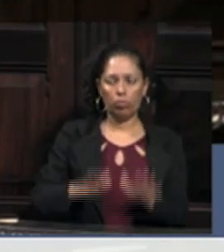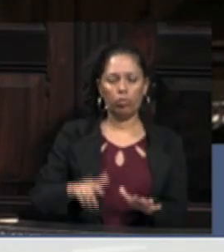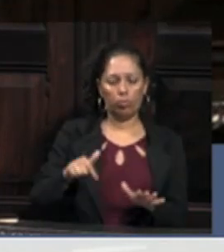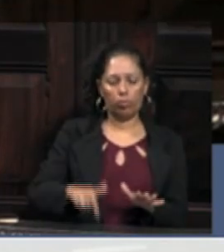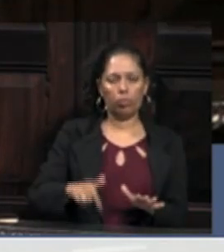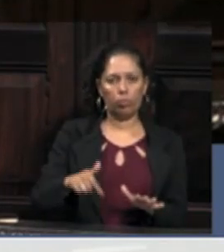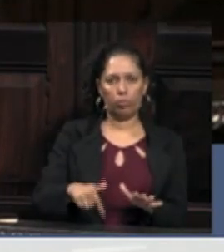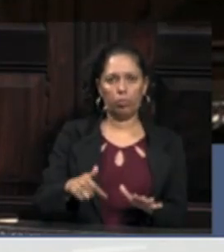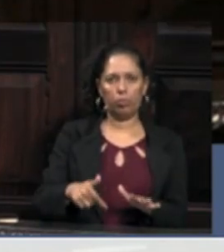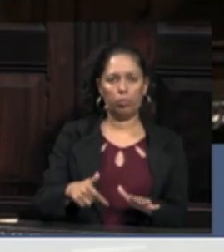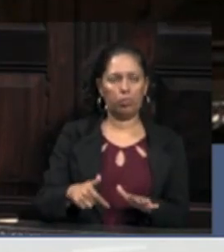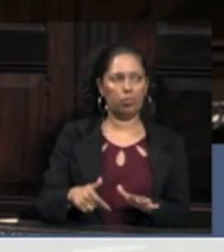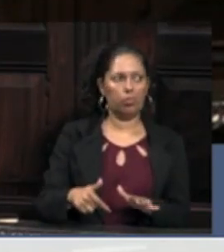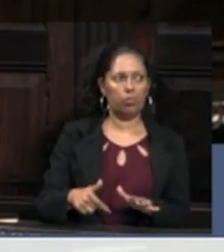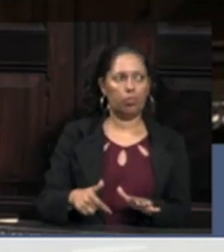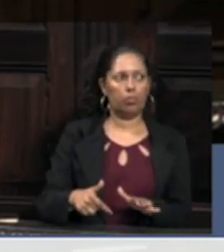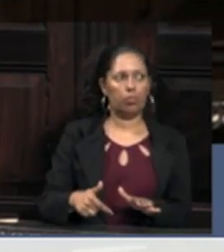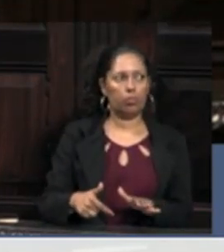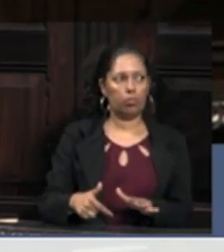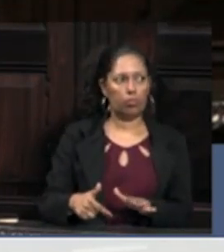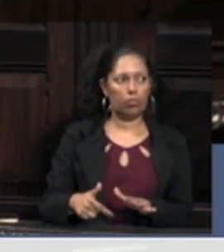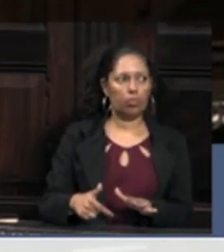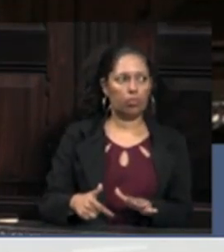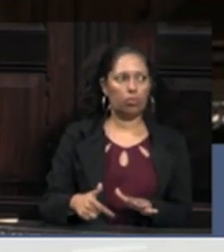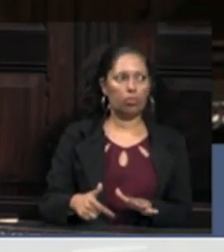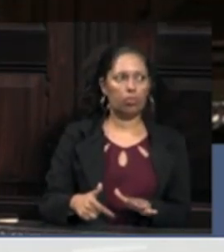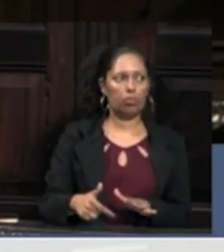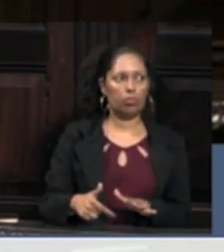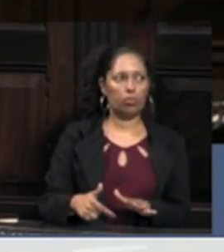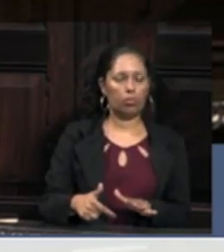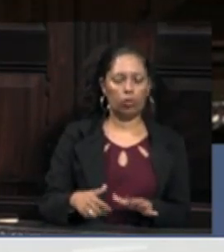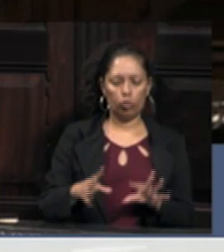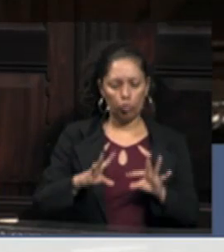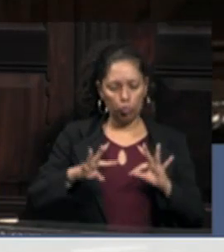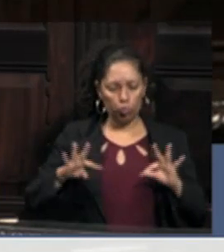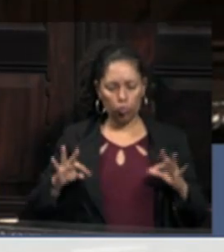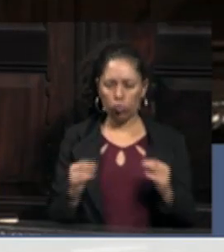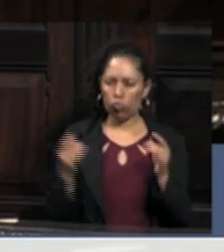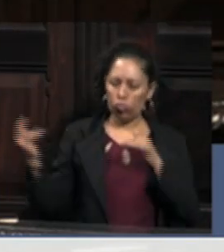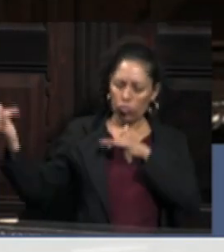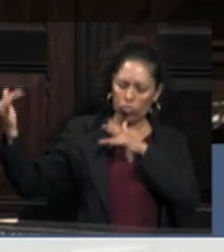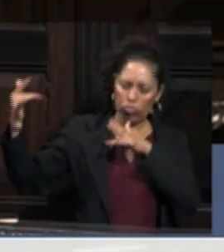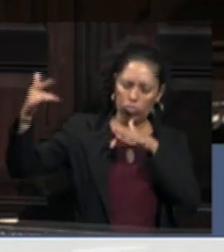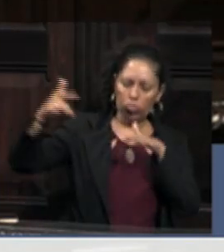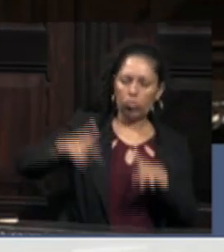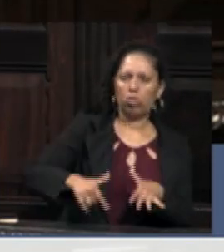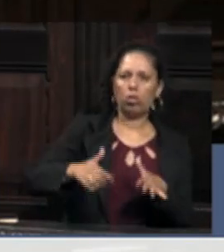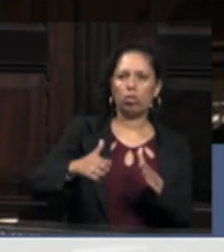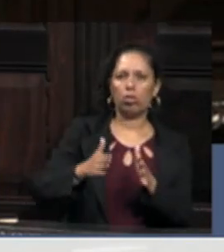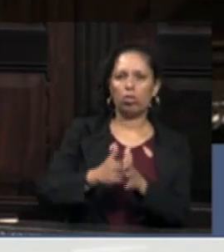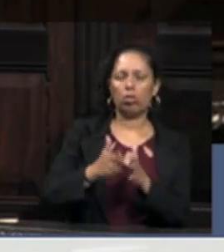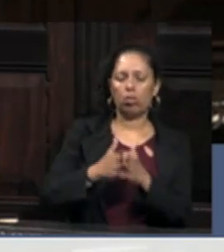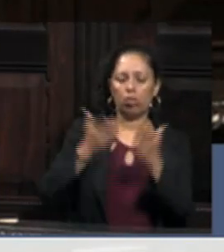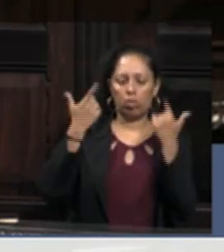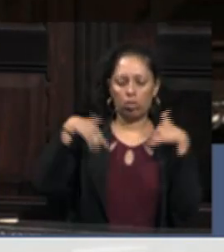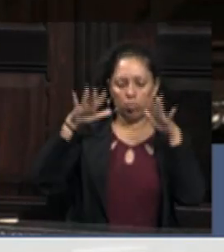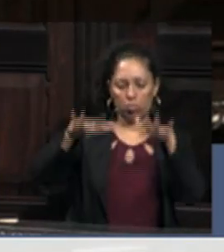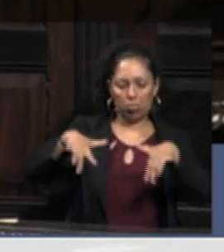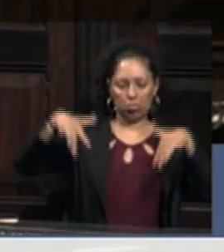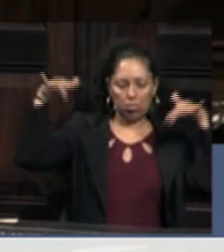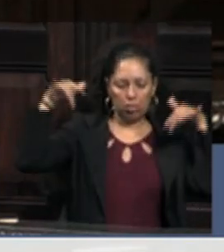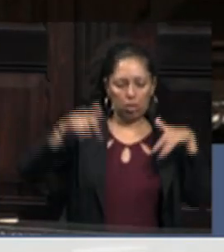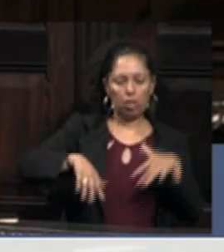aqui presentes de forma massiva a partir de